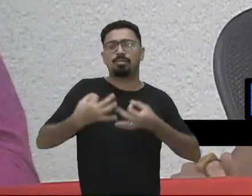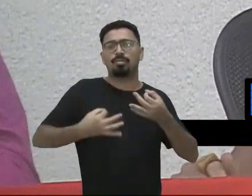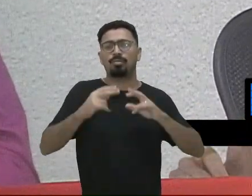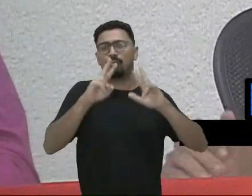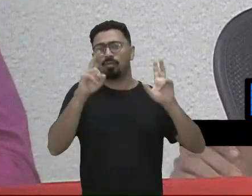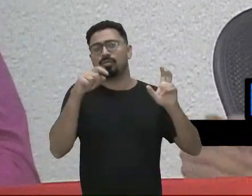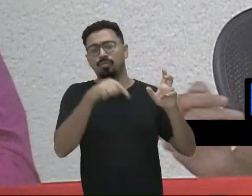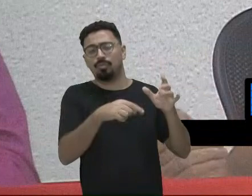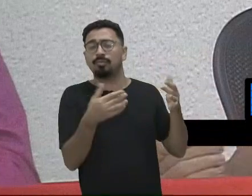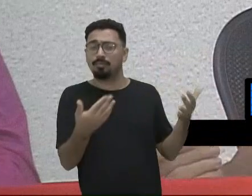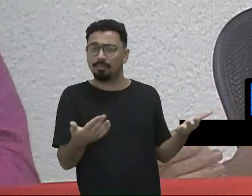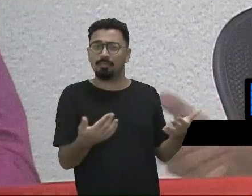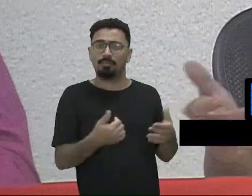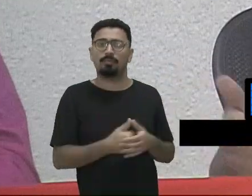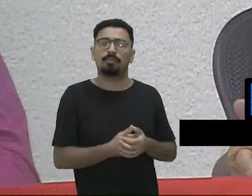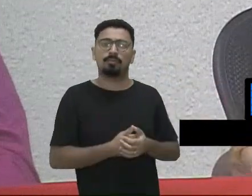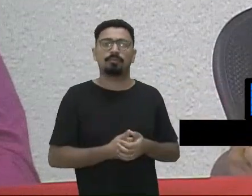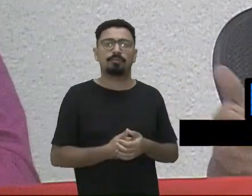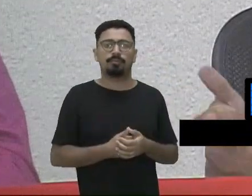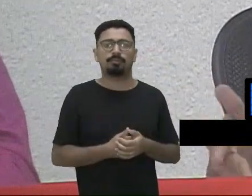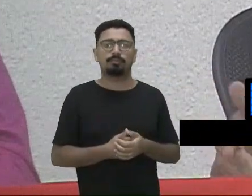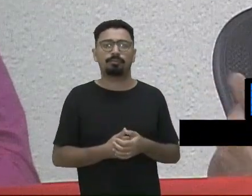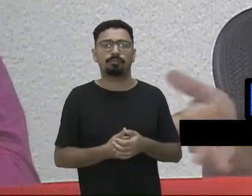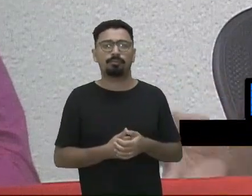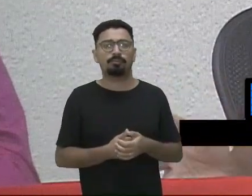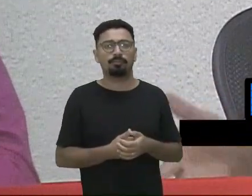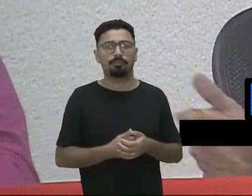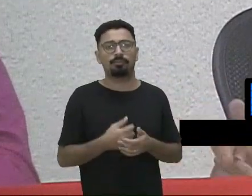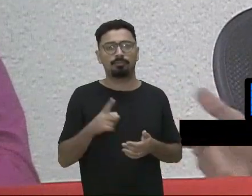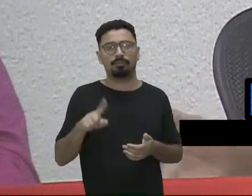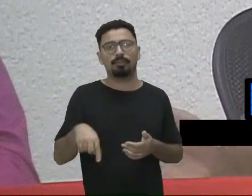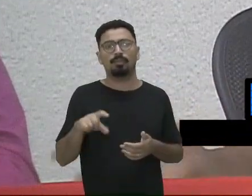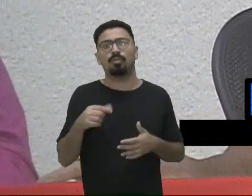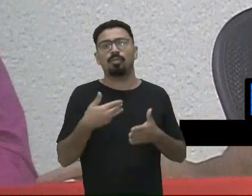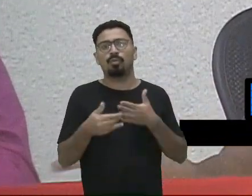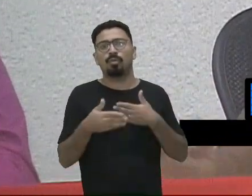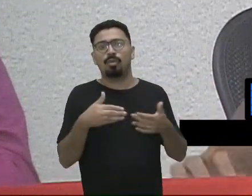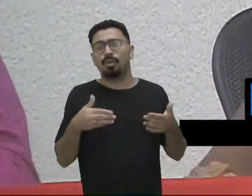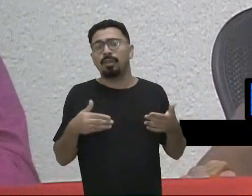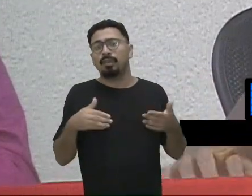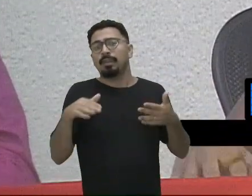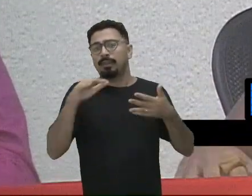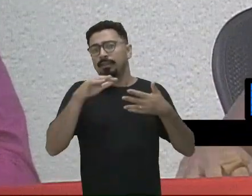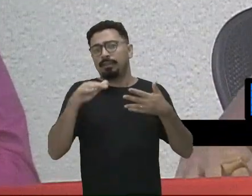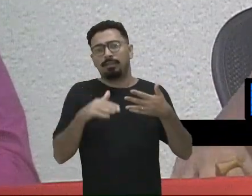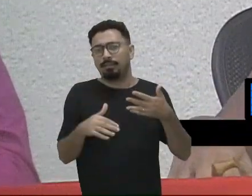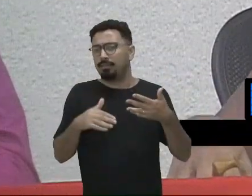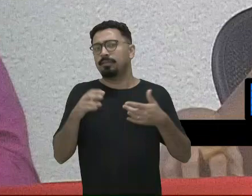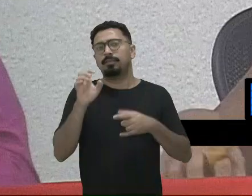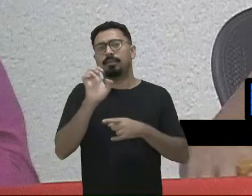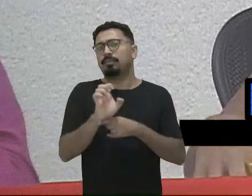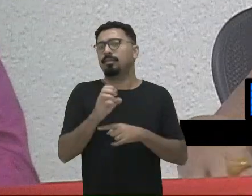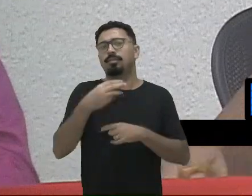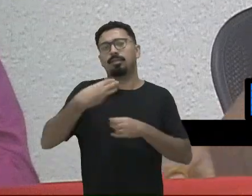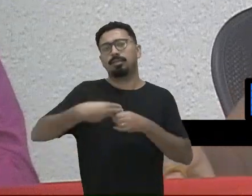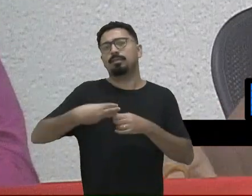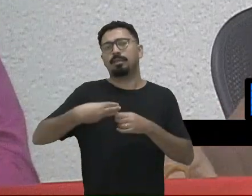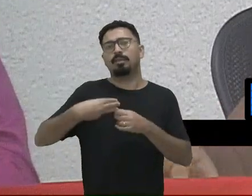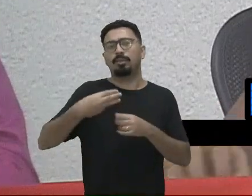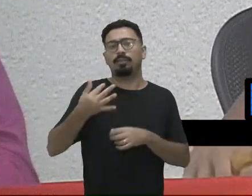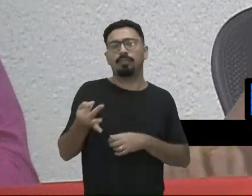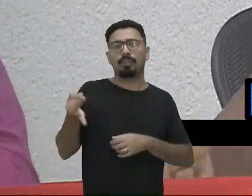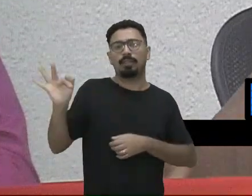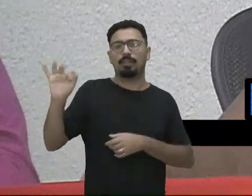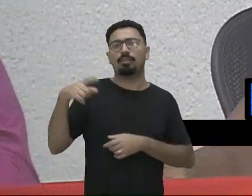questão. Então, também, seja em nível municipal, seja em nível federal, é necessário transformarmos